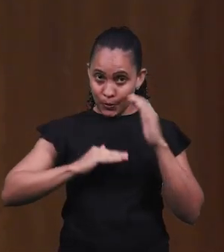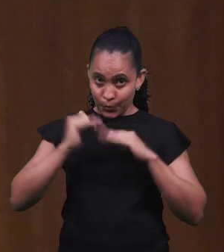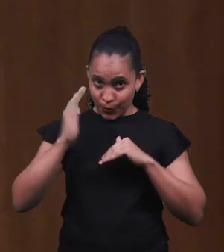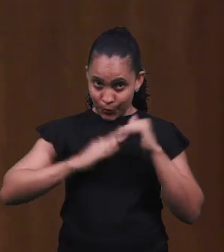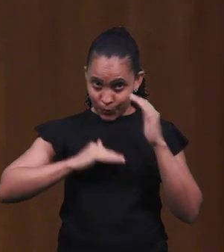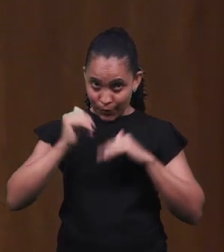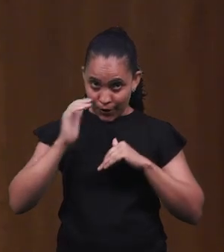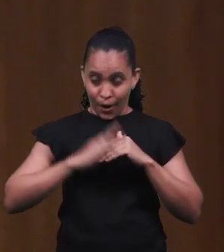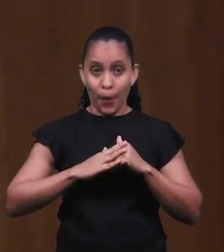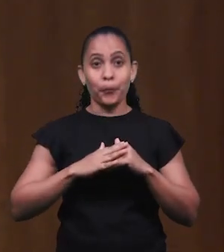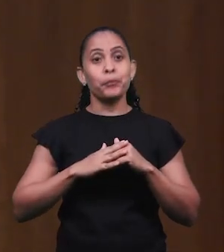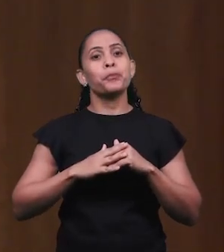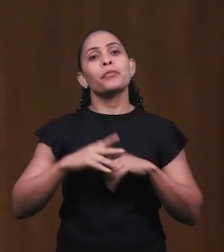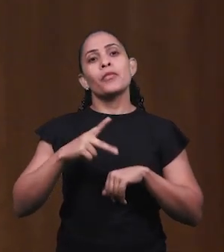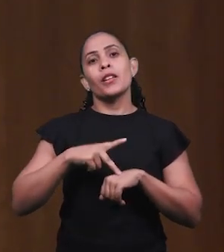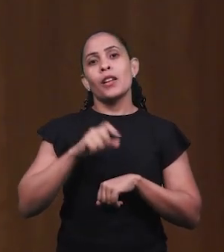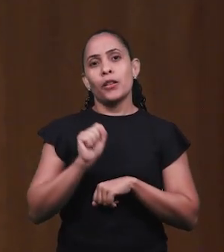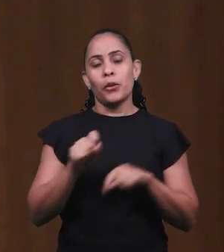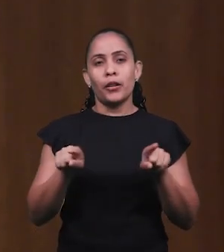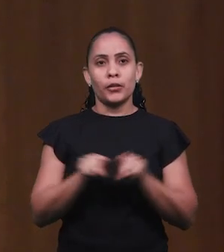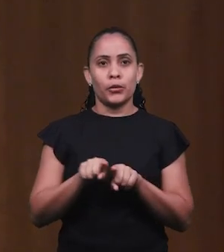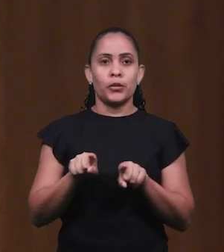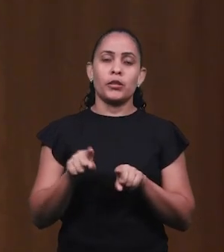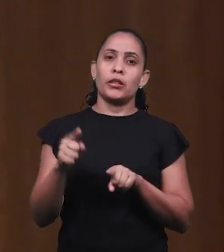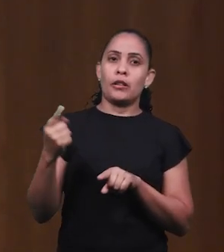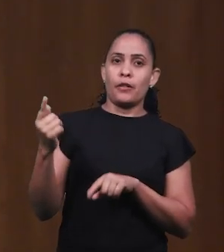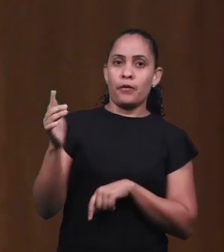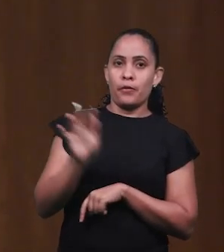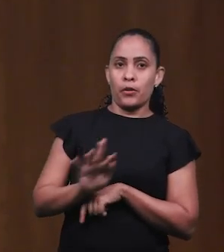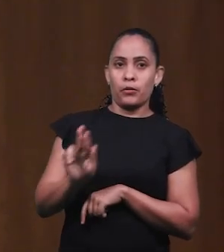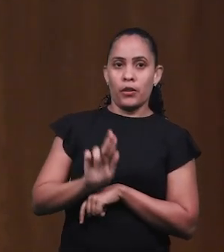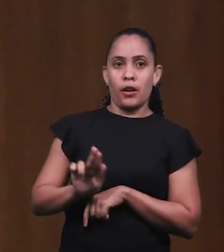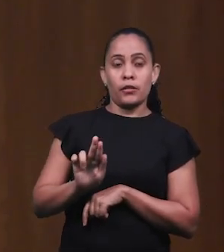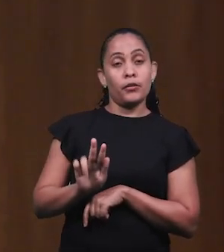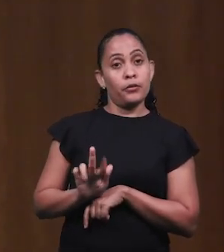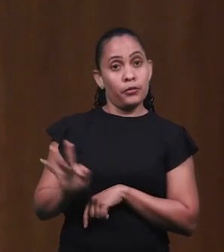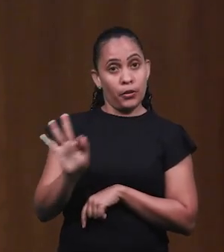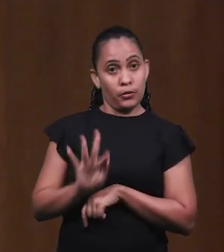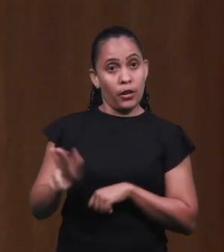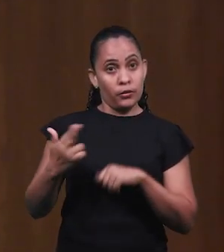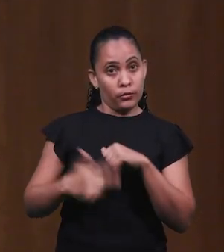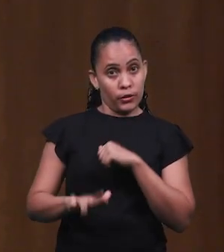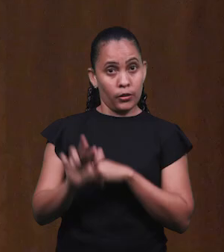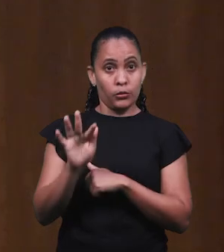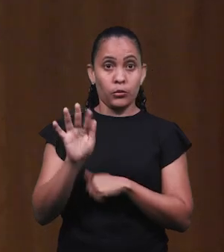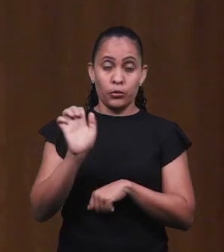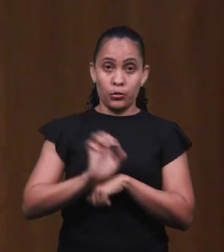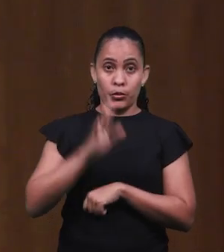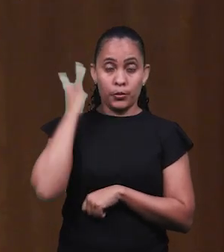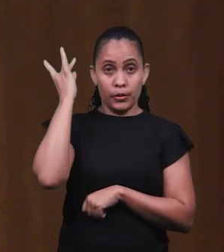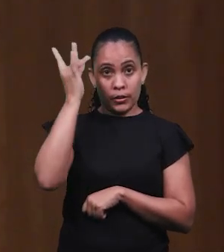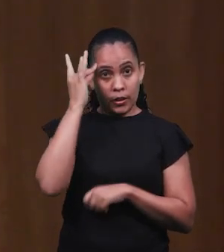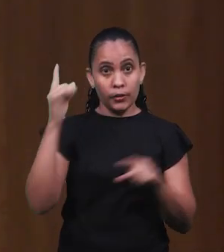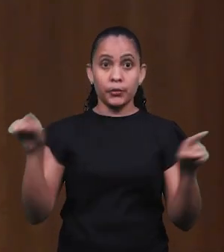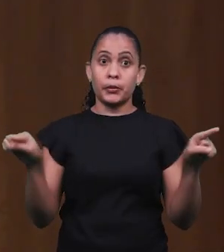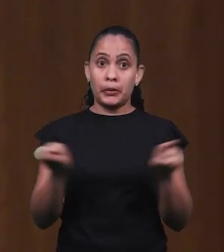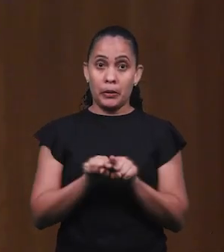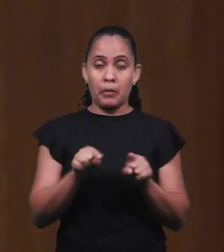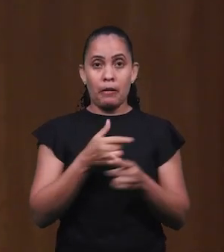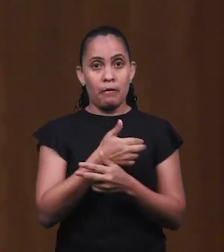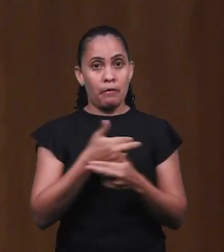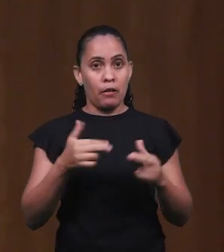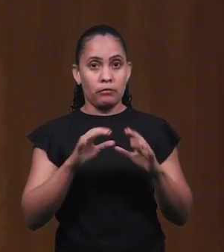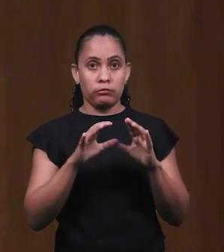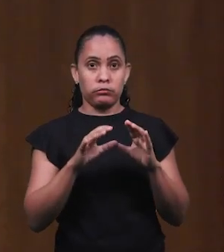Uma médica graduada da Universidade Federal do Espírito Santo, era especialista, né, em nefrologia e terapia intensiva,